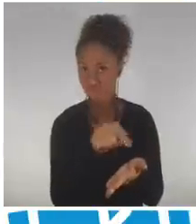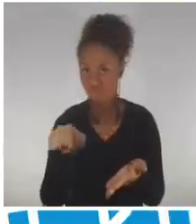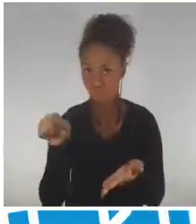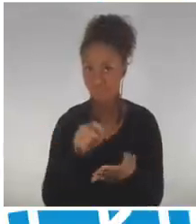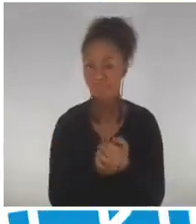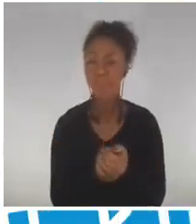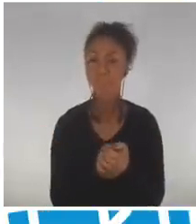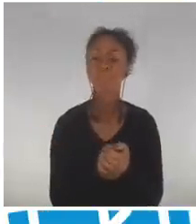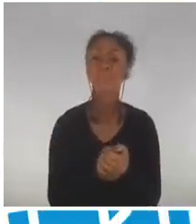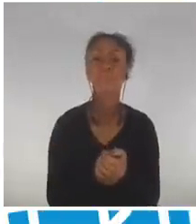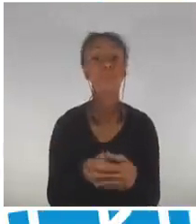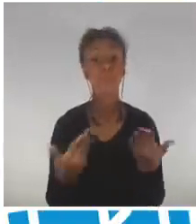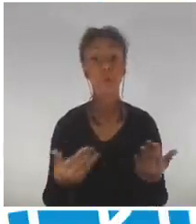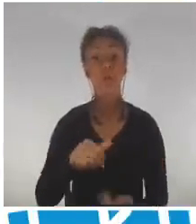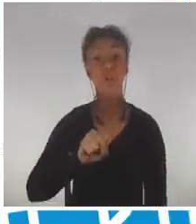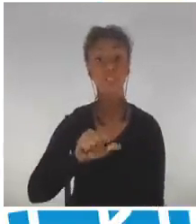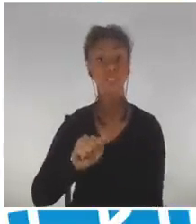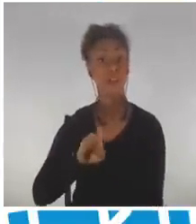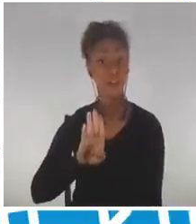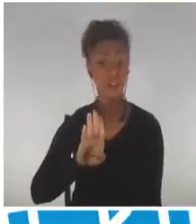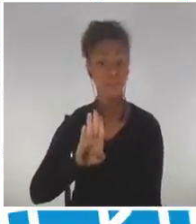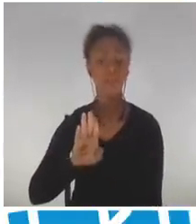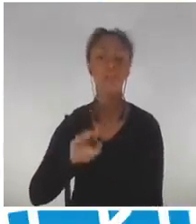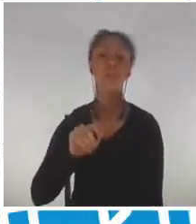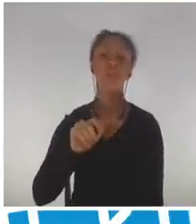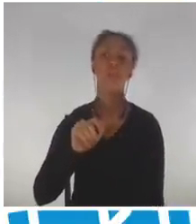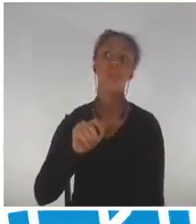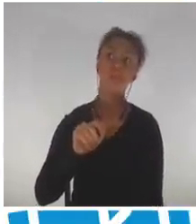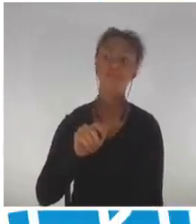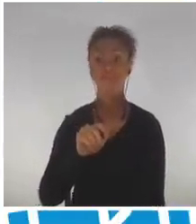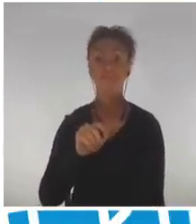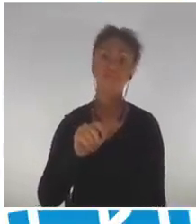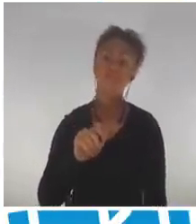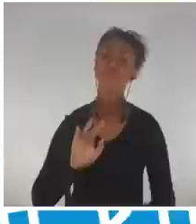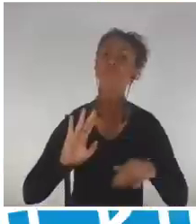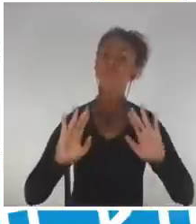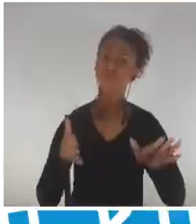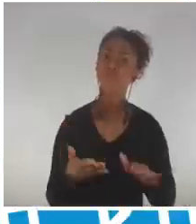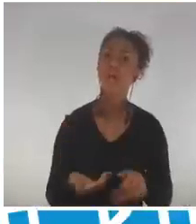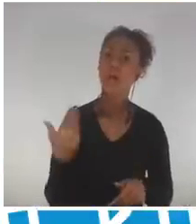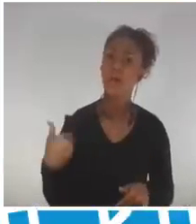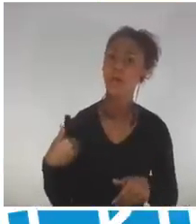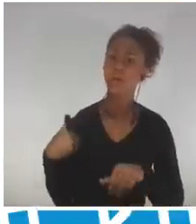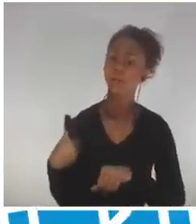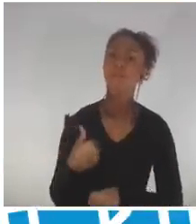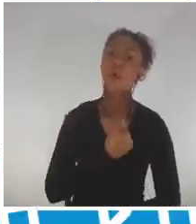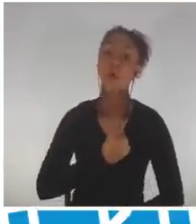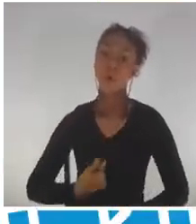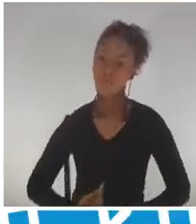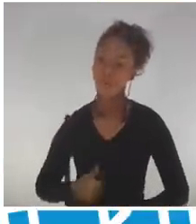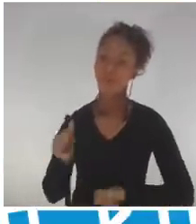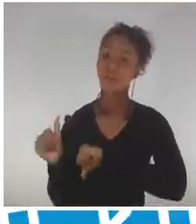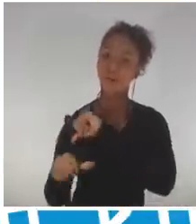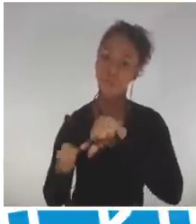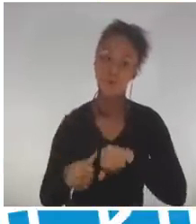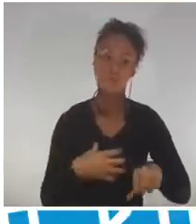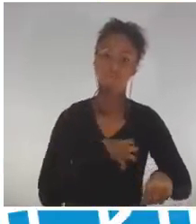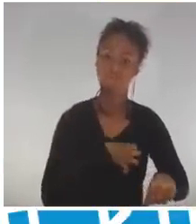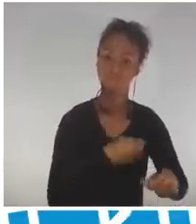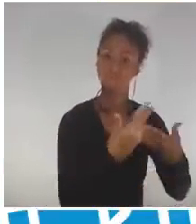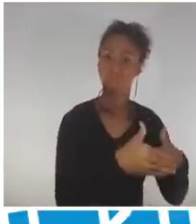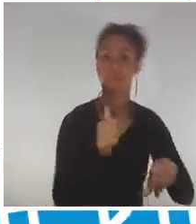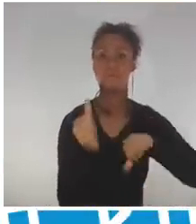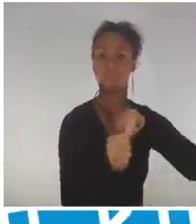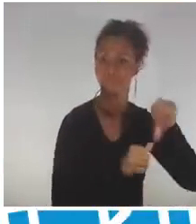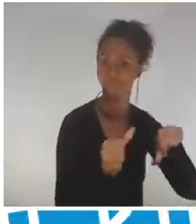Então, o SAEB, de certa forma, né, ele vem perpassando os diferentes governos, né, e, apesar de